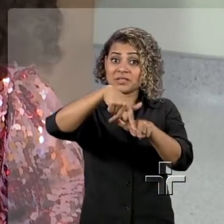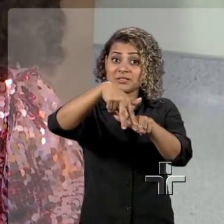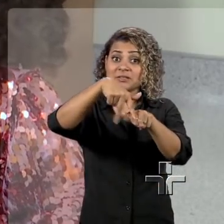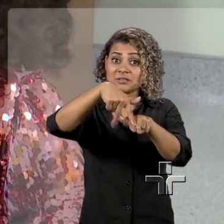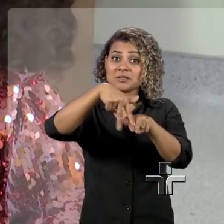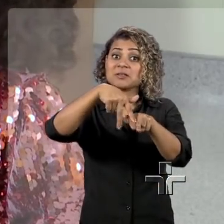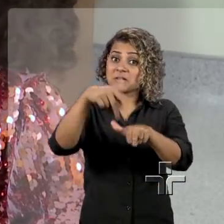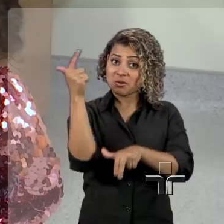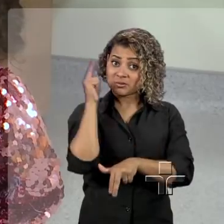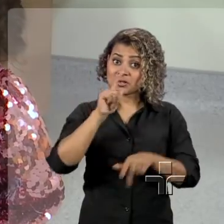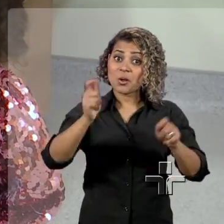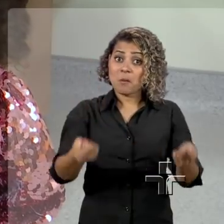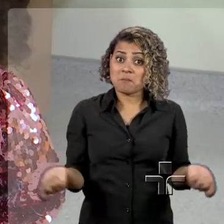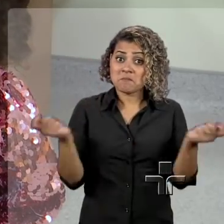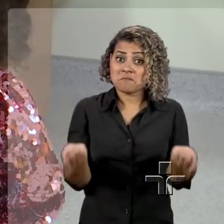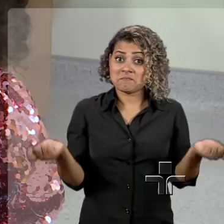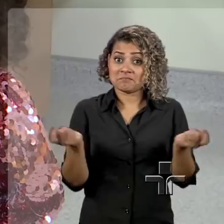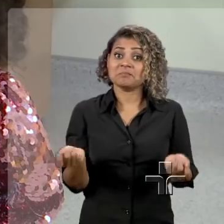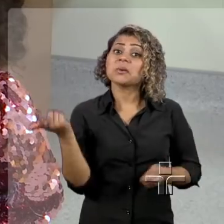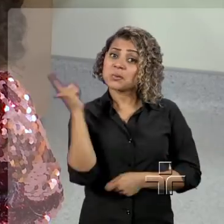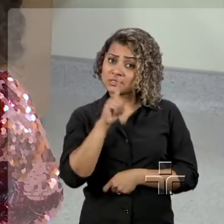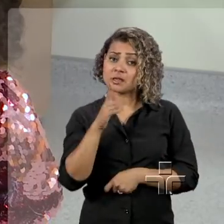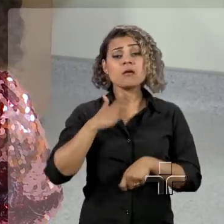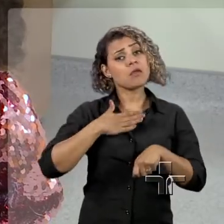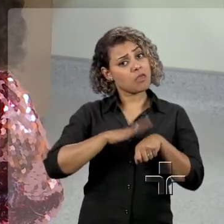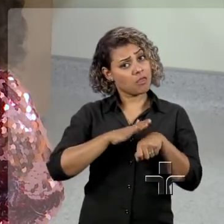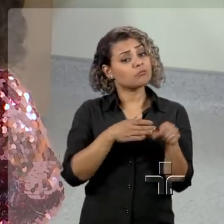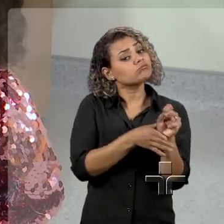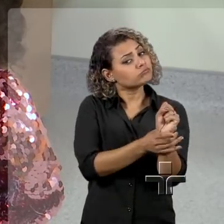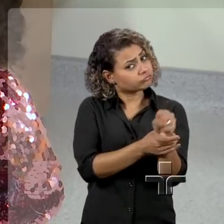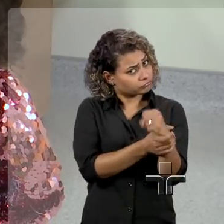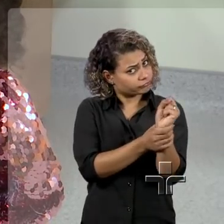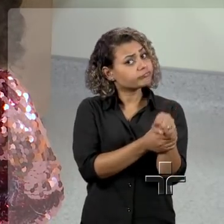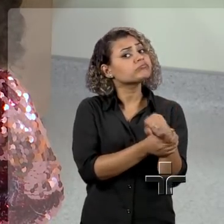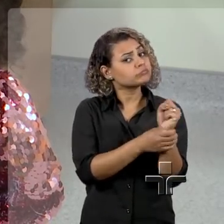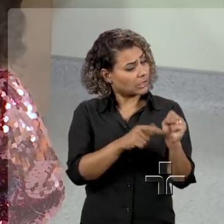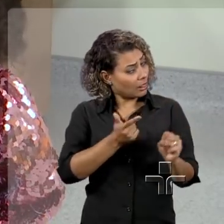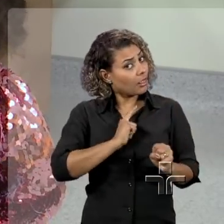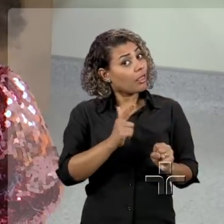pular corda. Eu faço físio e